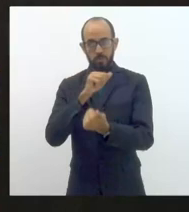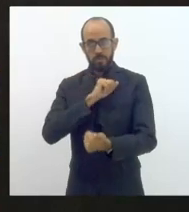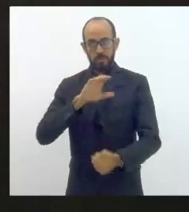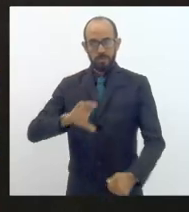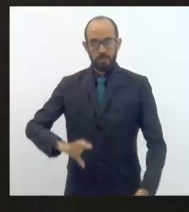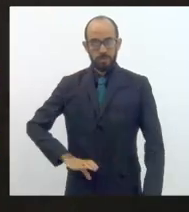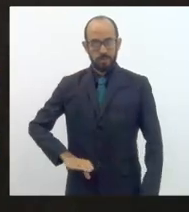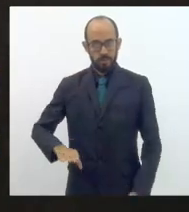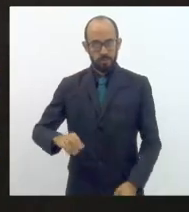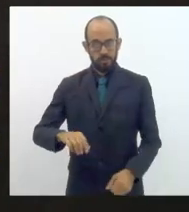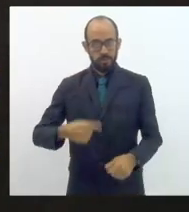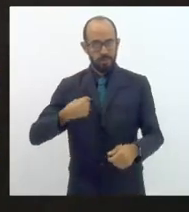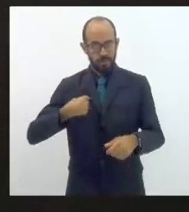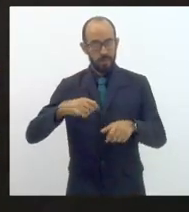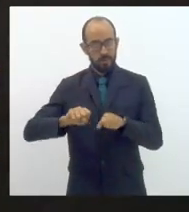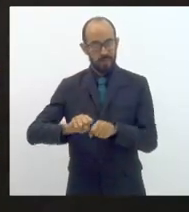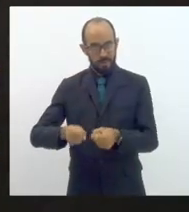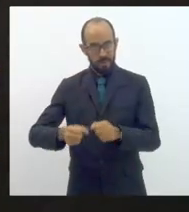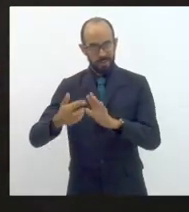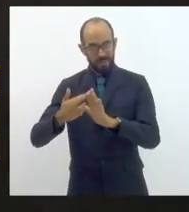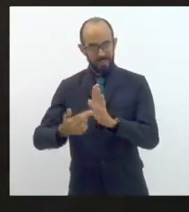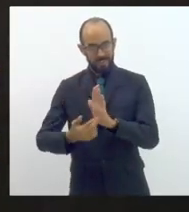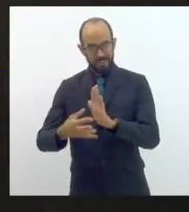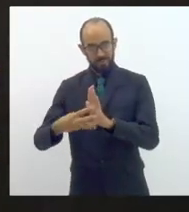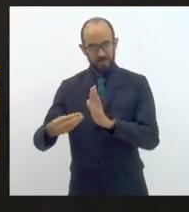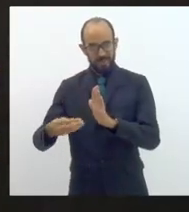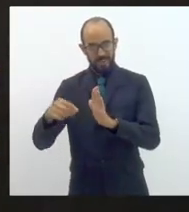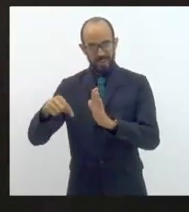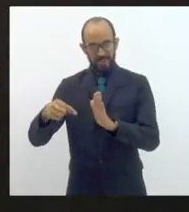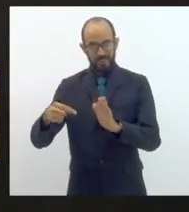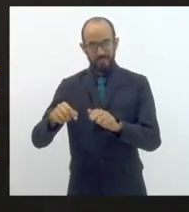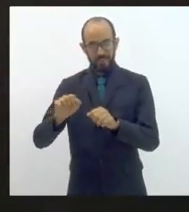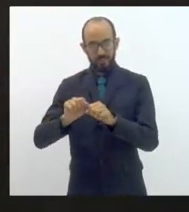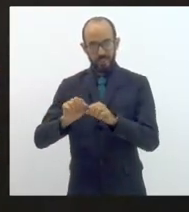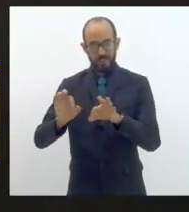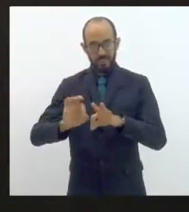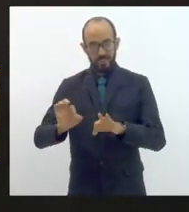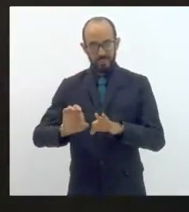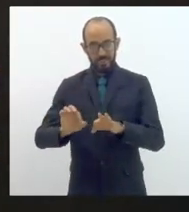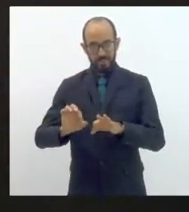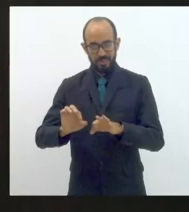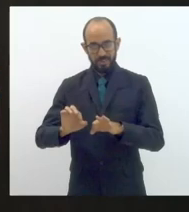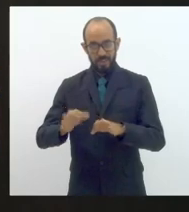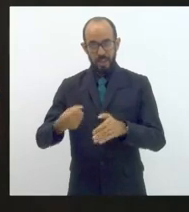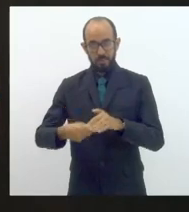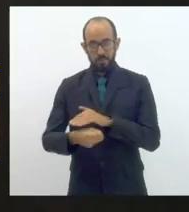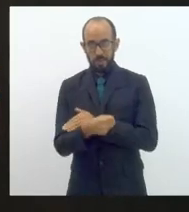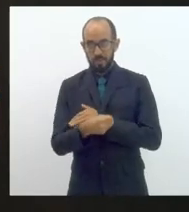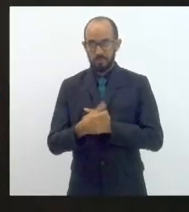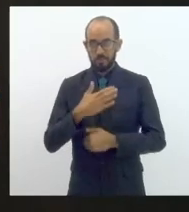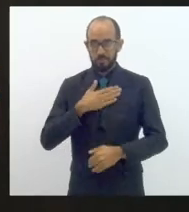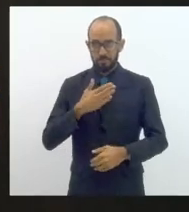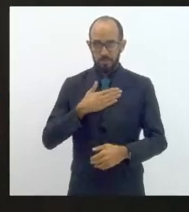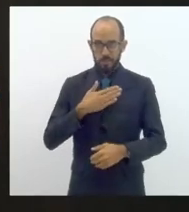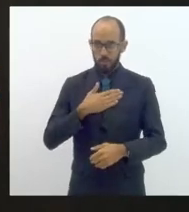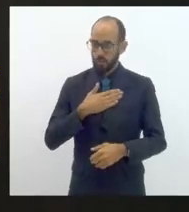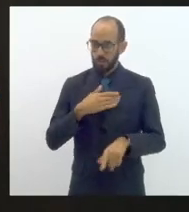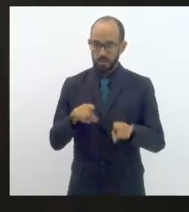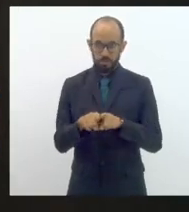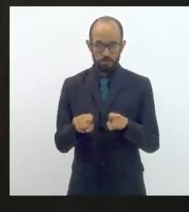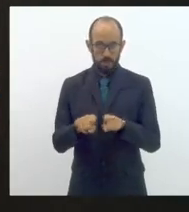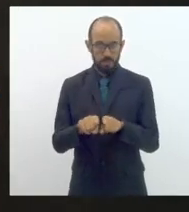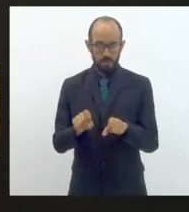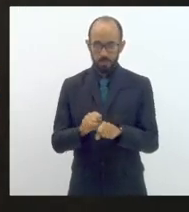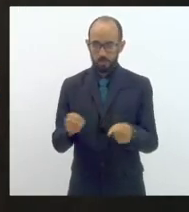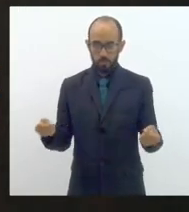dizer, quebrando o protocolo, André, o mandato dessa jovem negra feminista aqui na Alerj também não seria possível sem